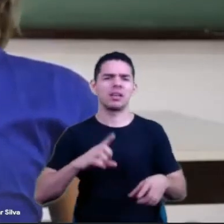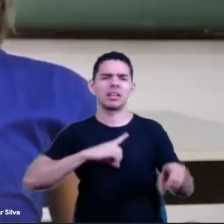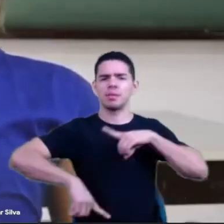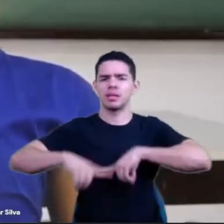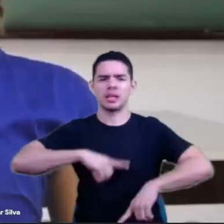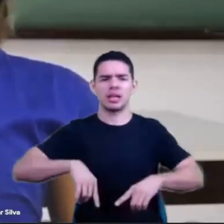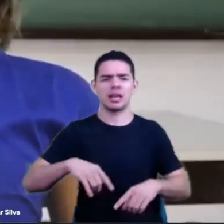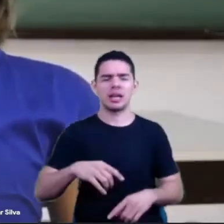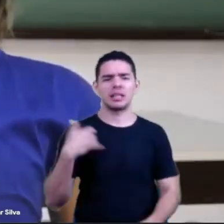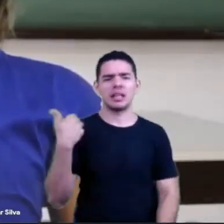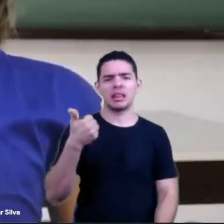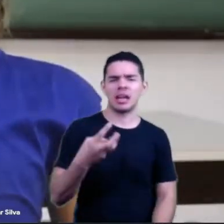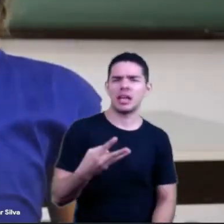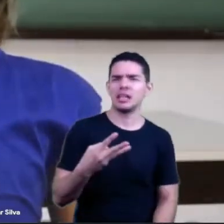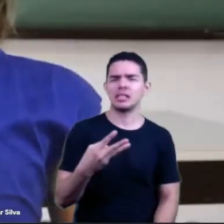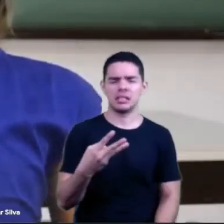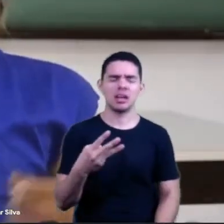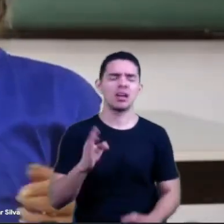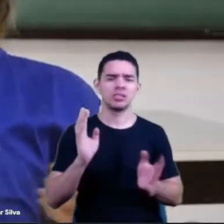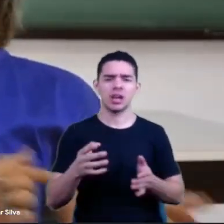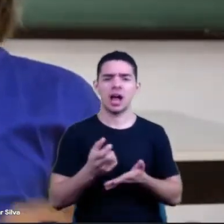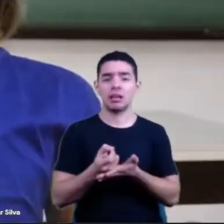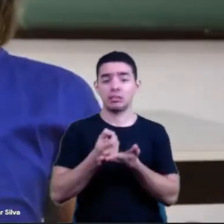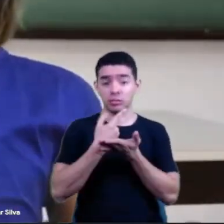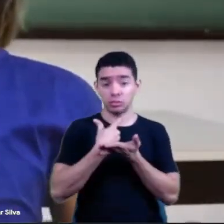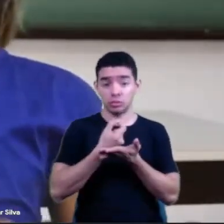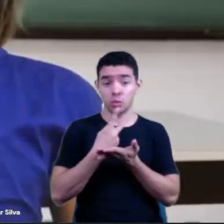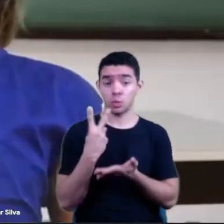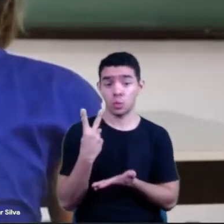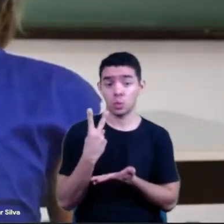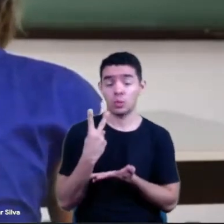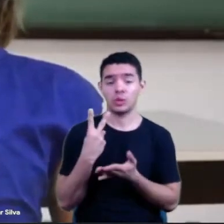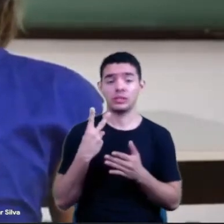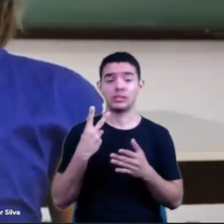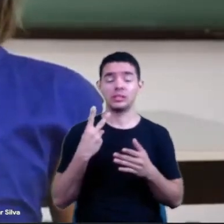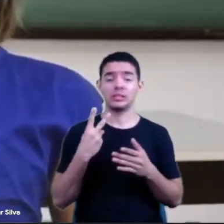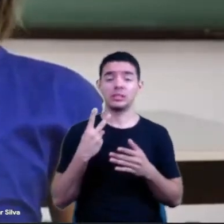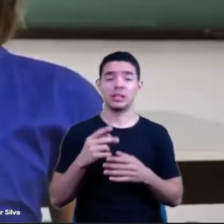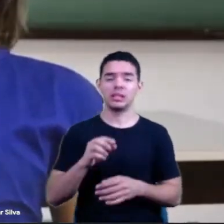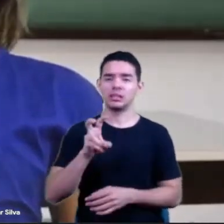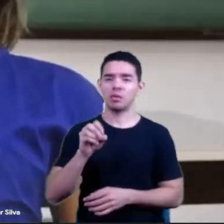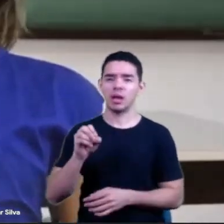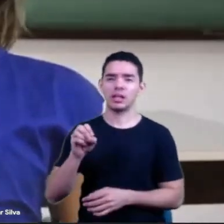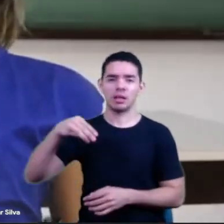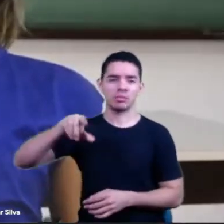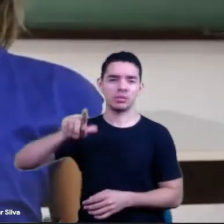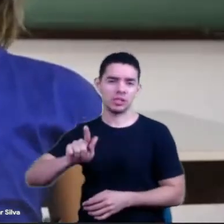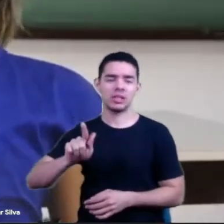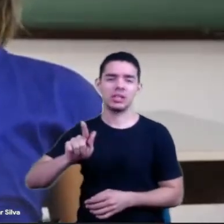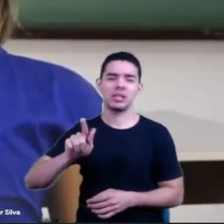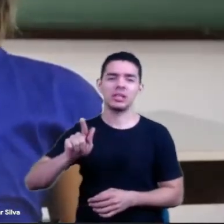com 13, 14 anos, já tomava 2 comprimidos por dose para fazer efeito de 50